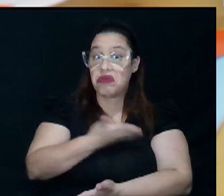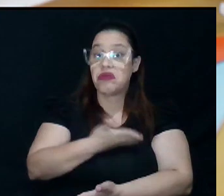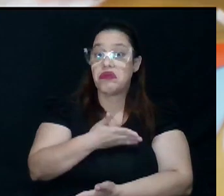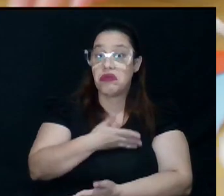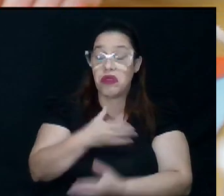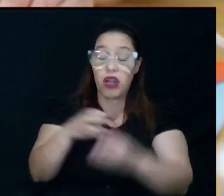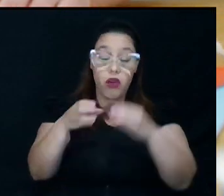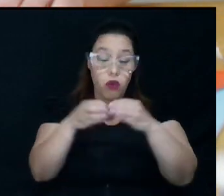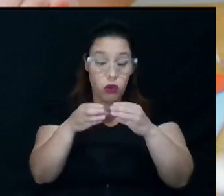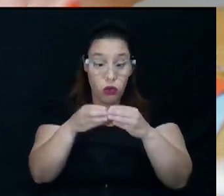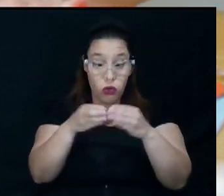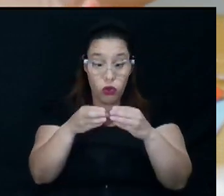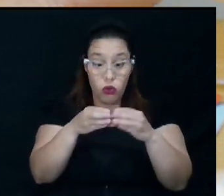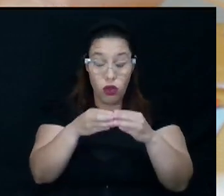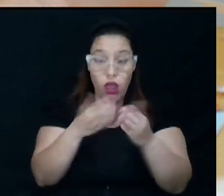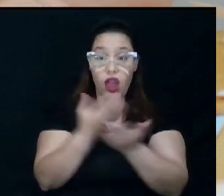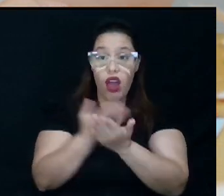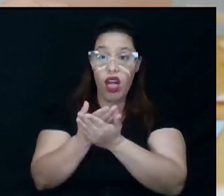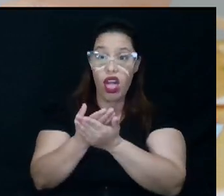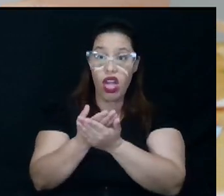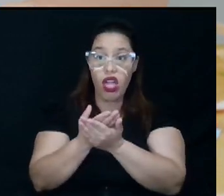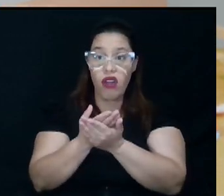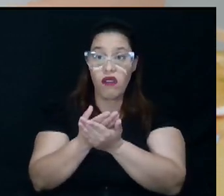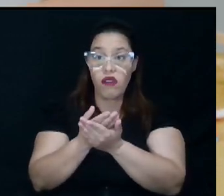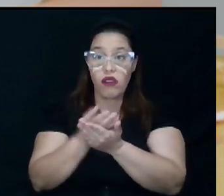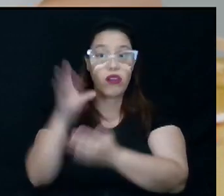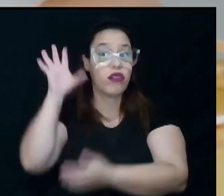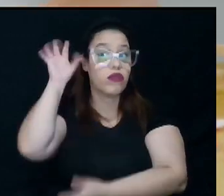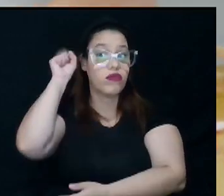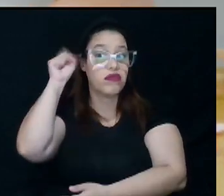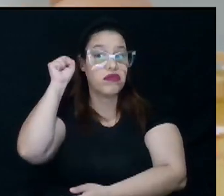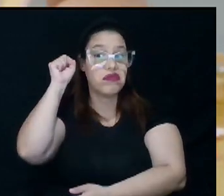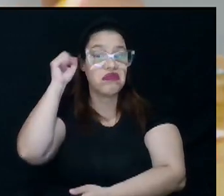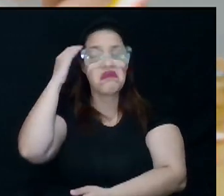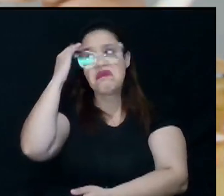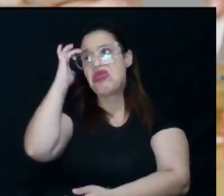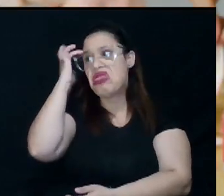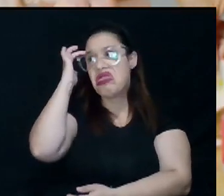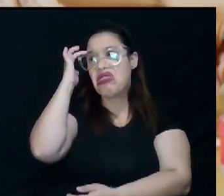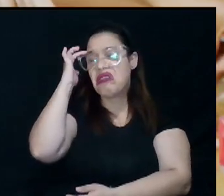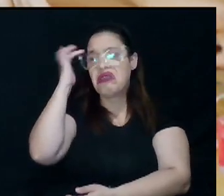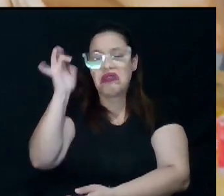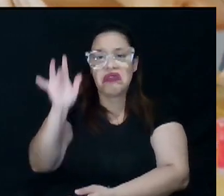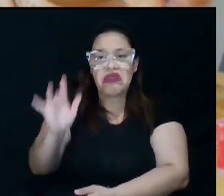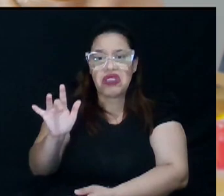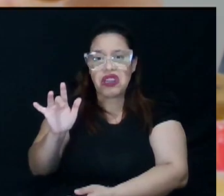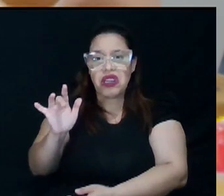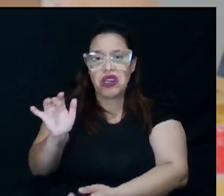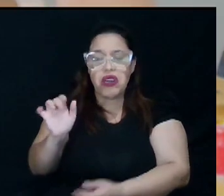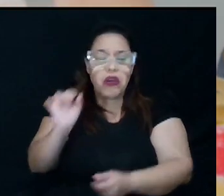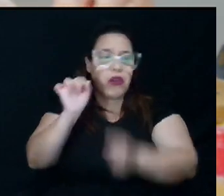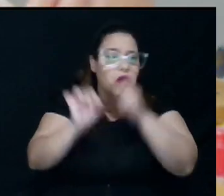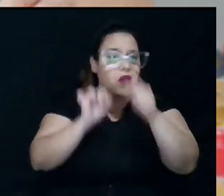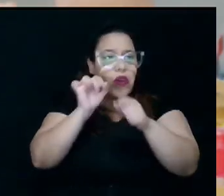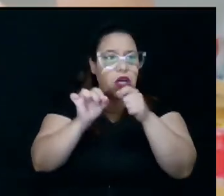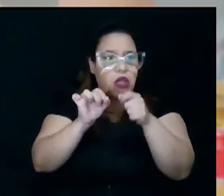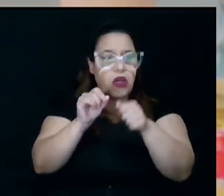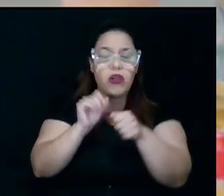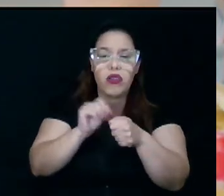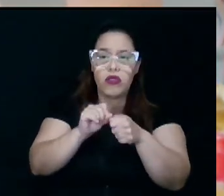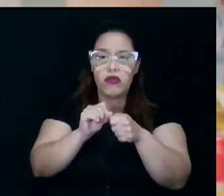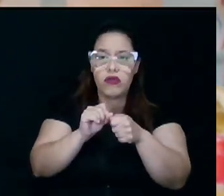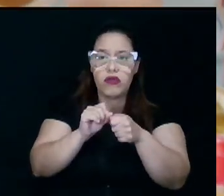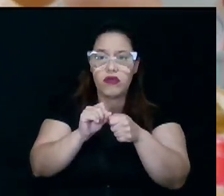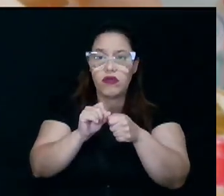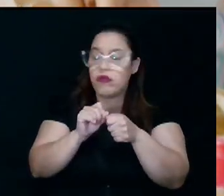você está correndo um risco de ouvir, não entendi. E agora, como é que você faz? Como é que você vai ajustar o seu discurso e